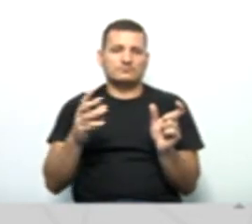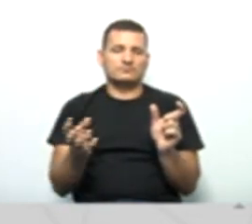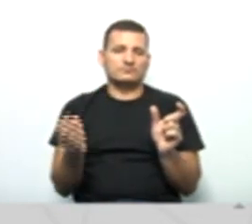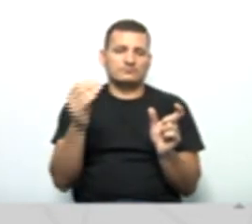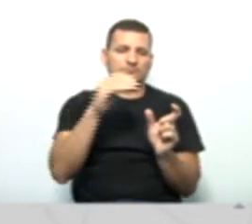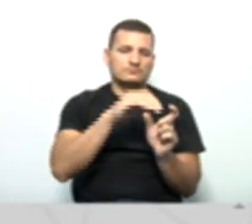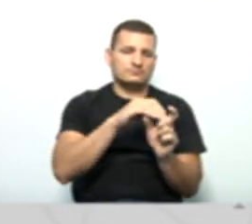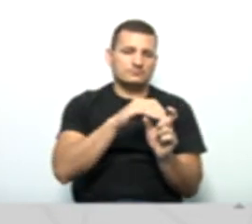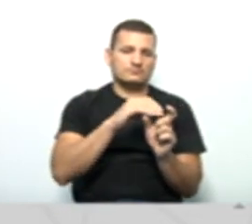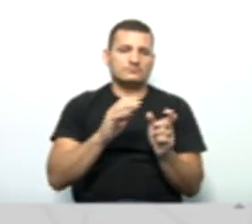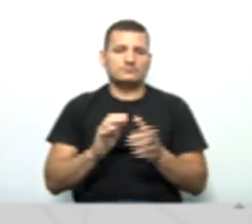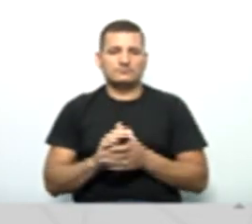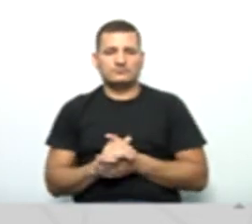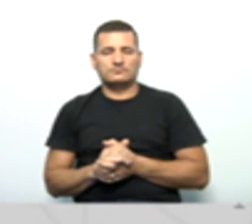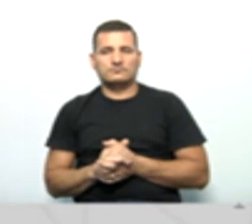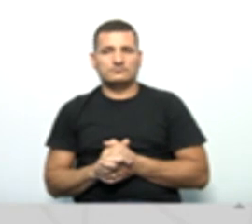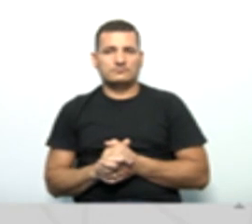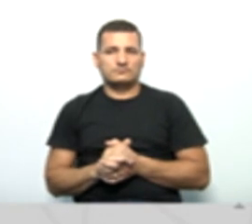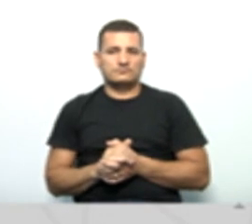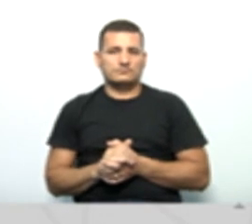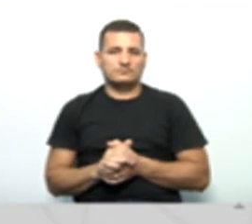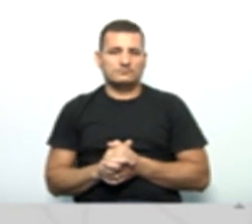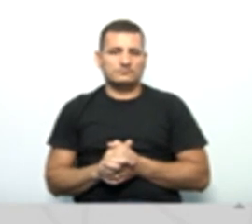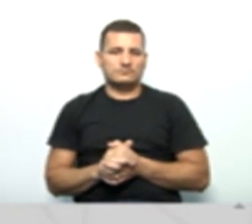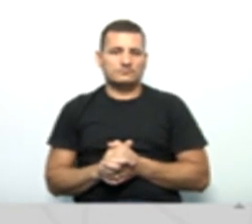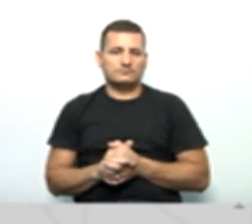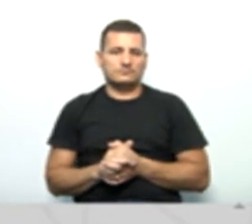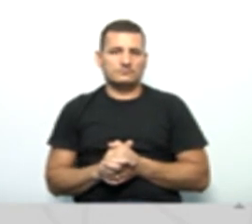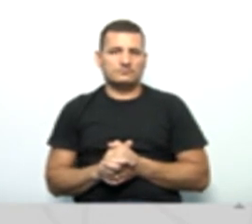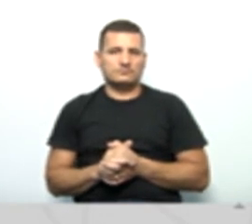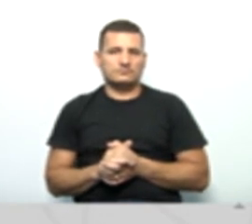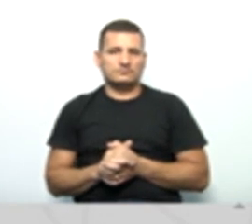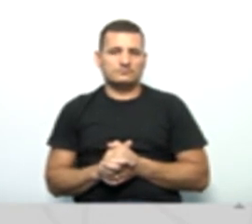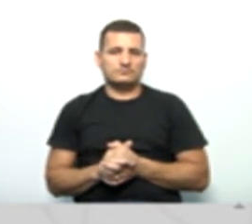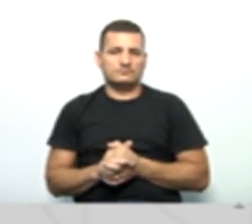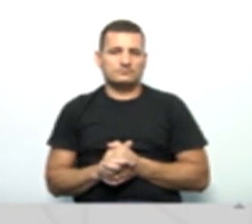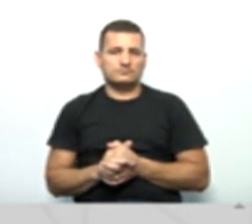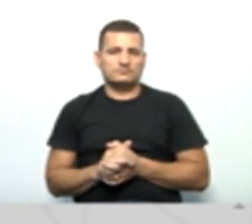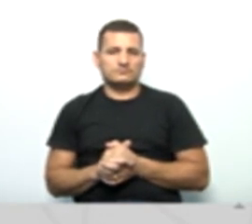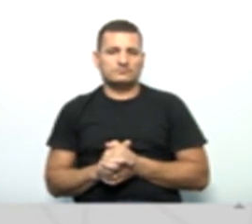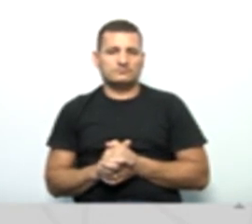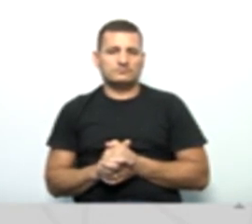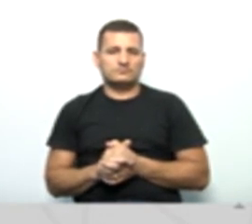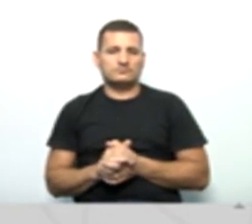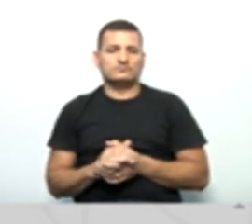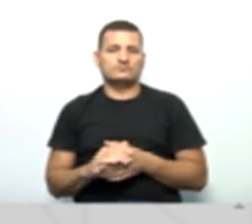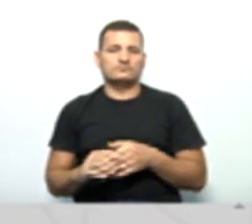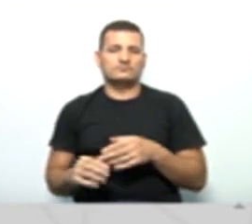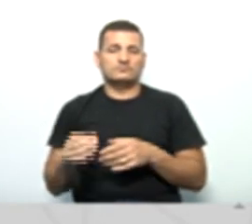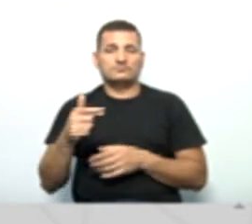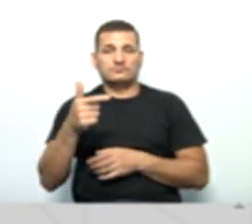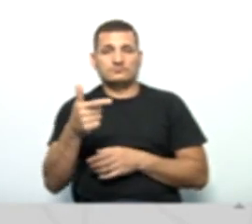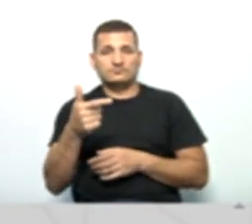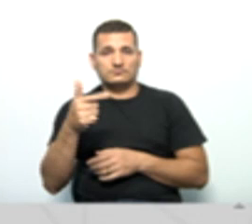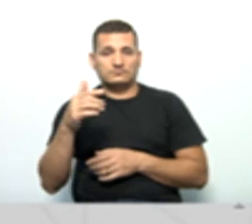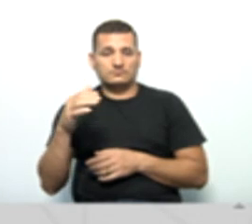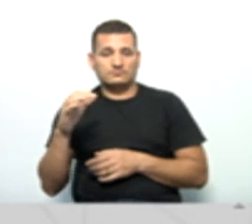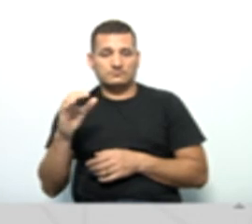aqui, ó? Tudo que está aqui, ó, que tem 20, joguei aqui na variável x. E agora ela